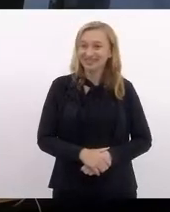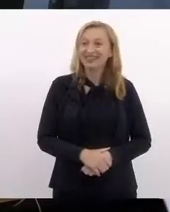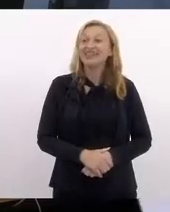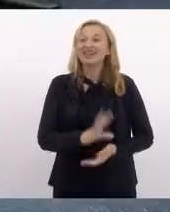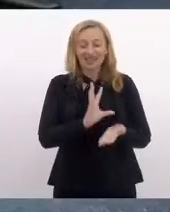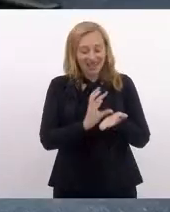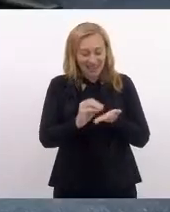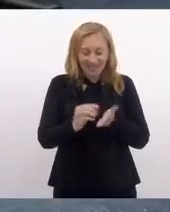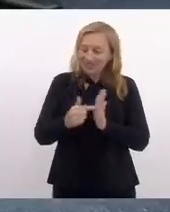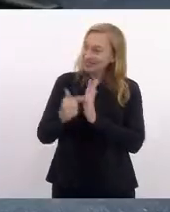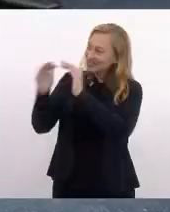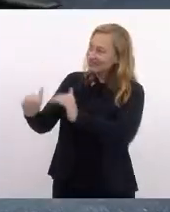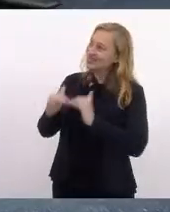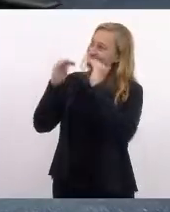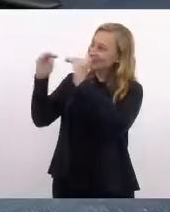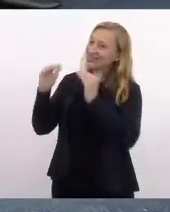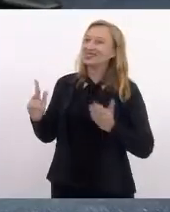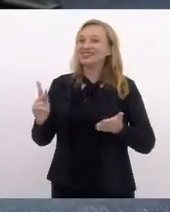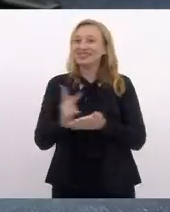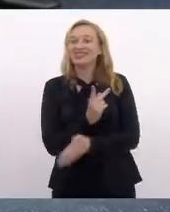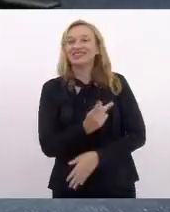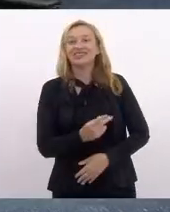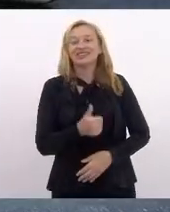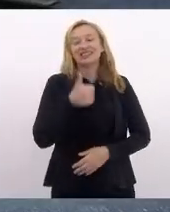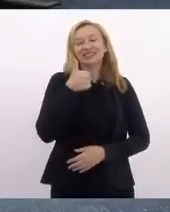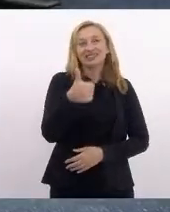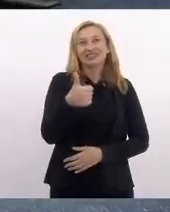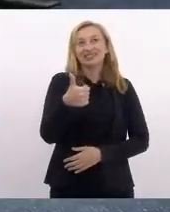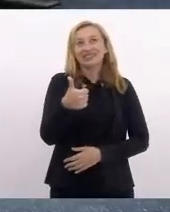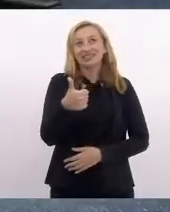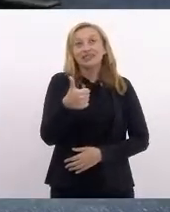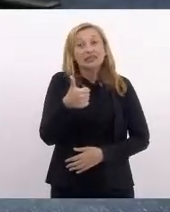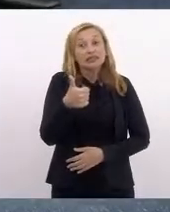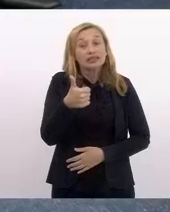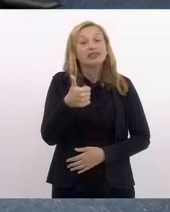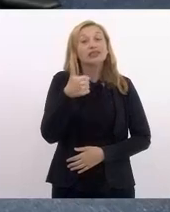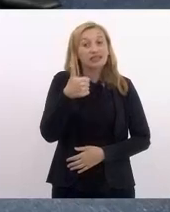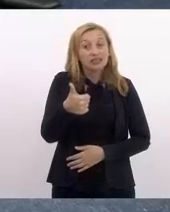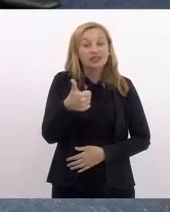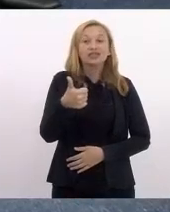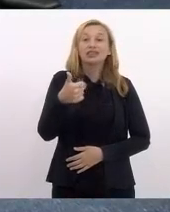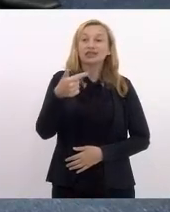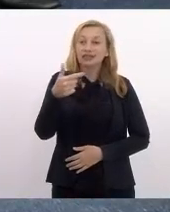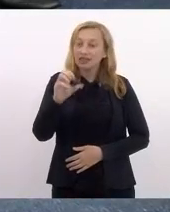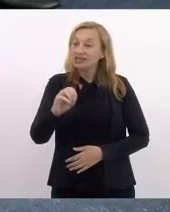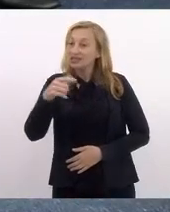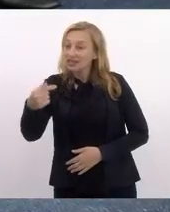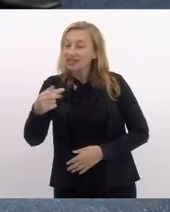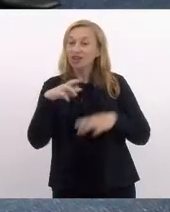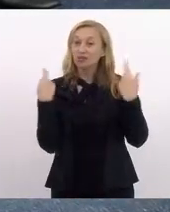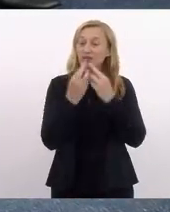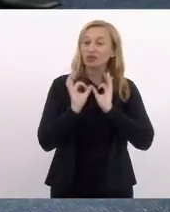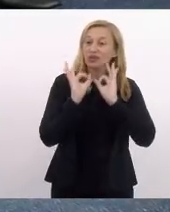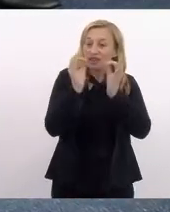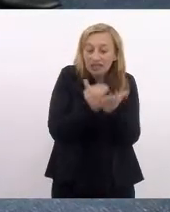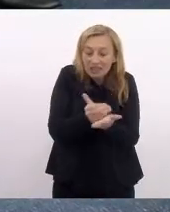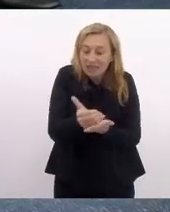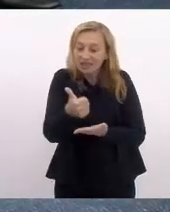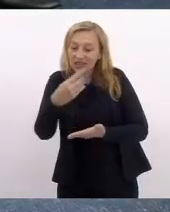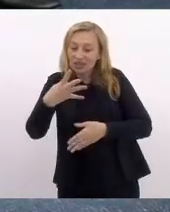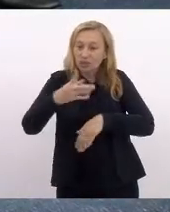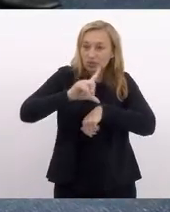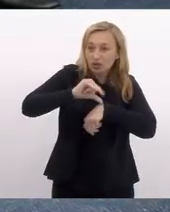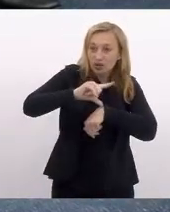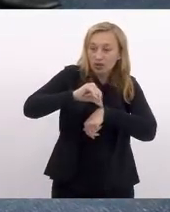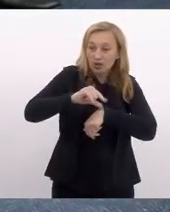ah ah ah tá reflete com exatidão o ocorrido na centésima na 107ª sessão ordinária que iniciada às